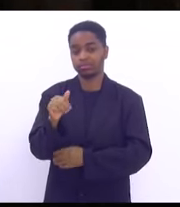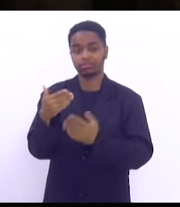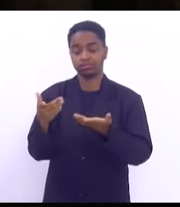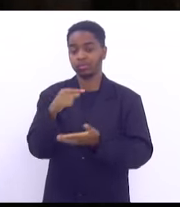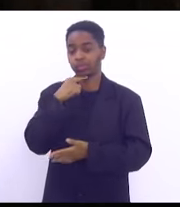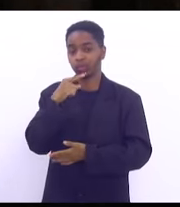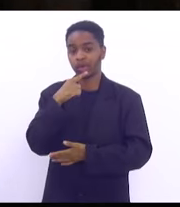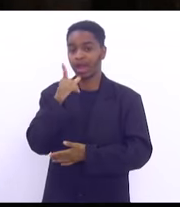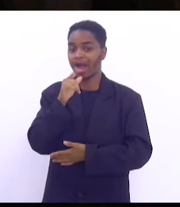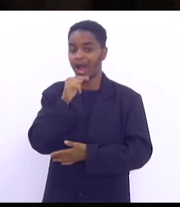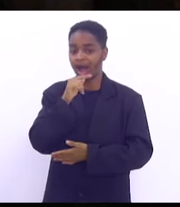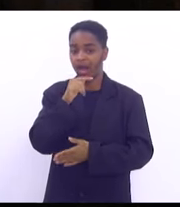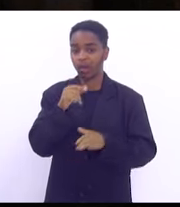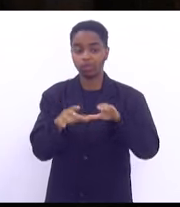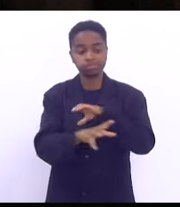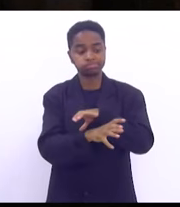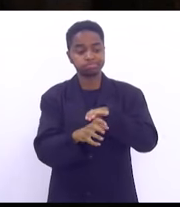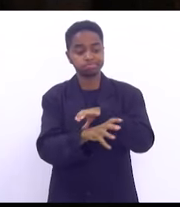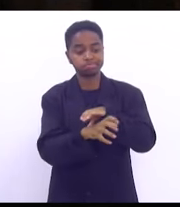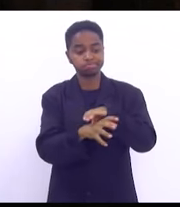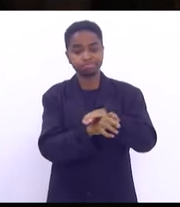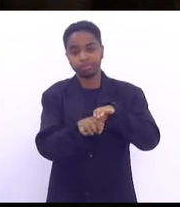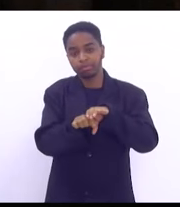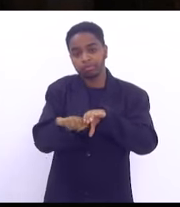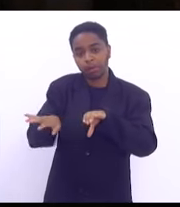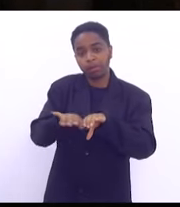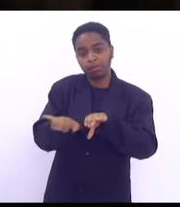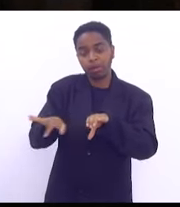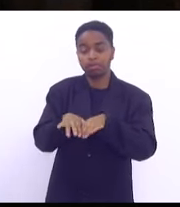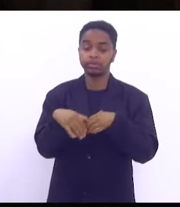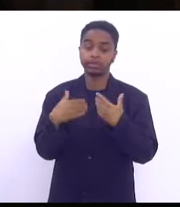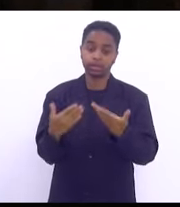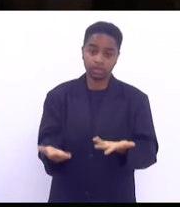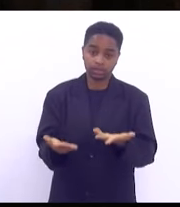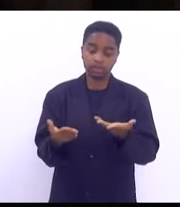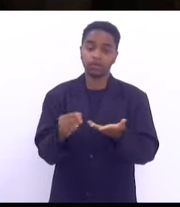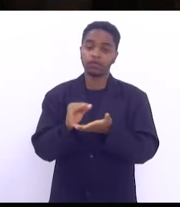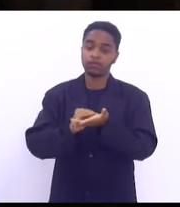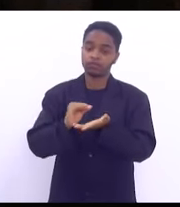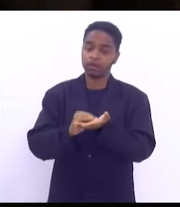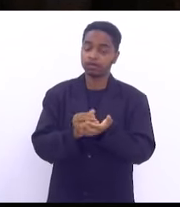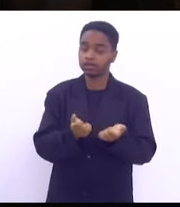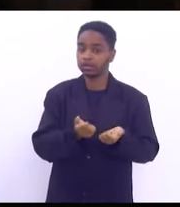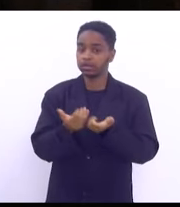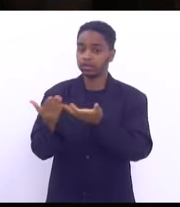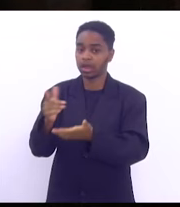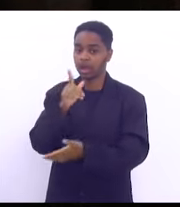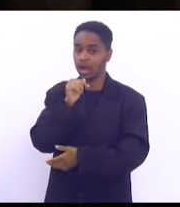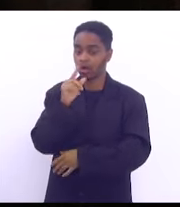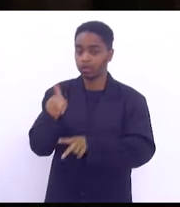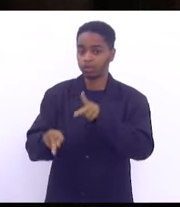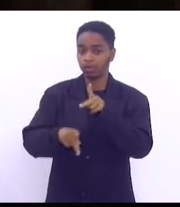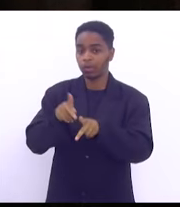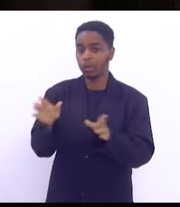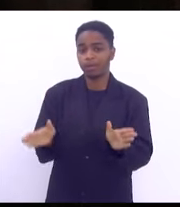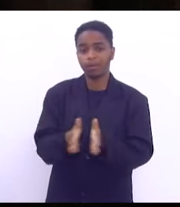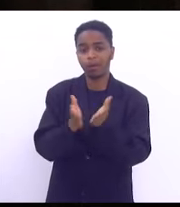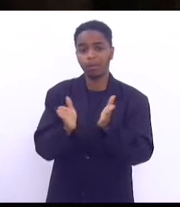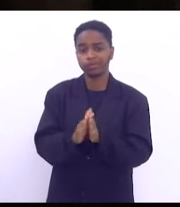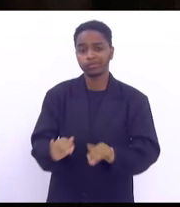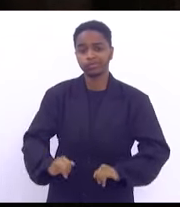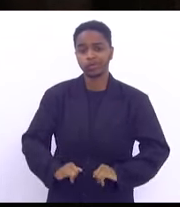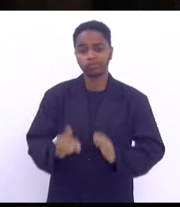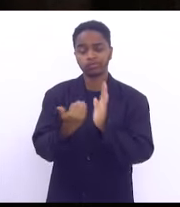o bombeamento de água. Em que pese a precariedade do sistema de fornecimento de água e a população pobre é que mais sofre,